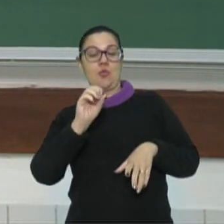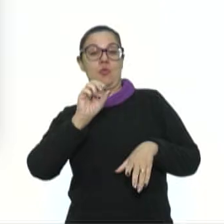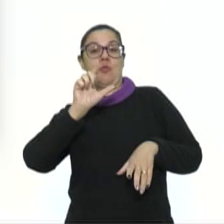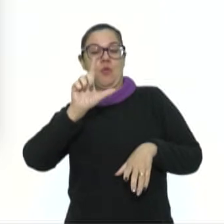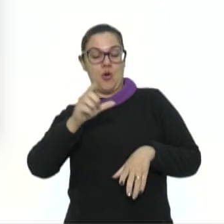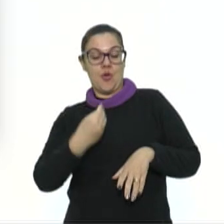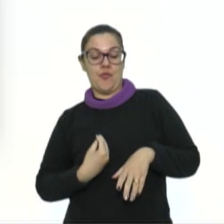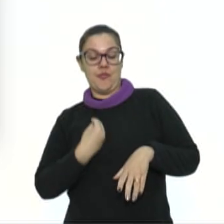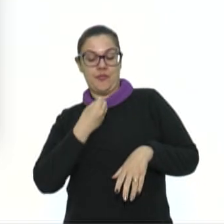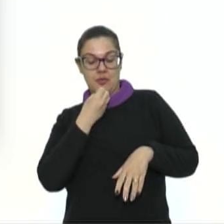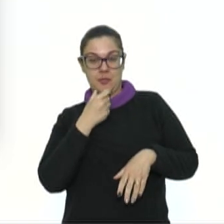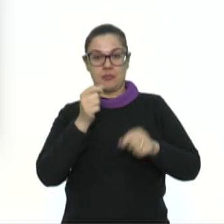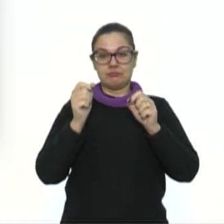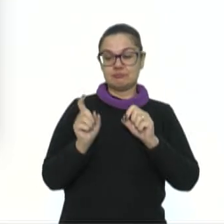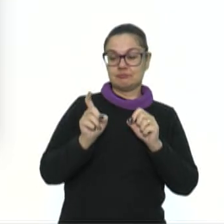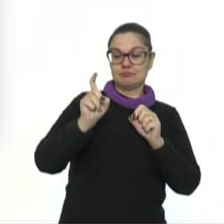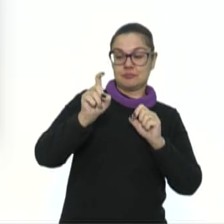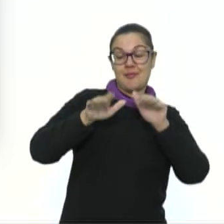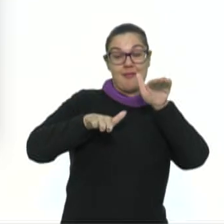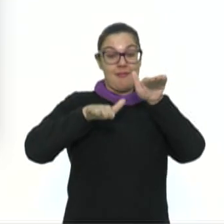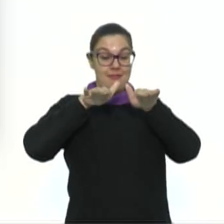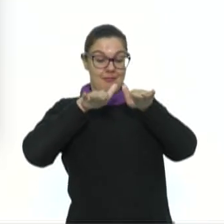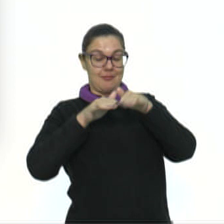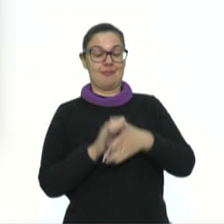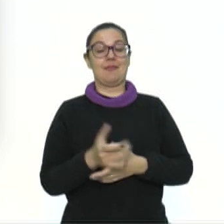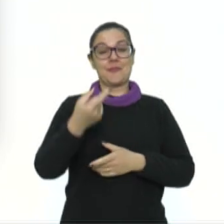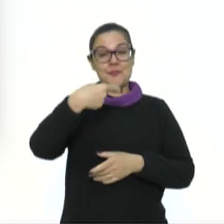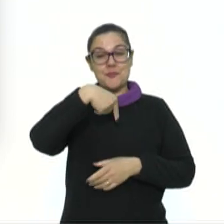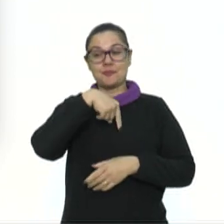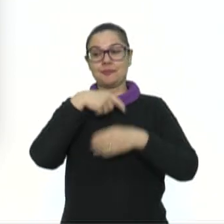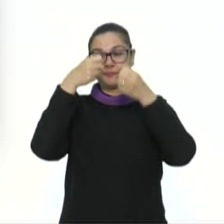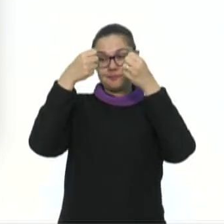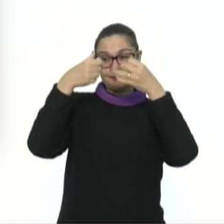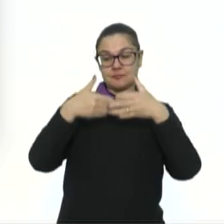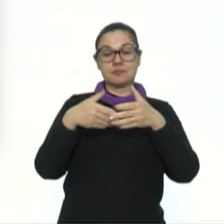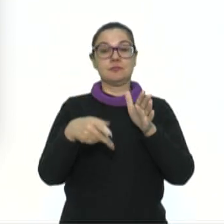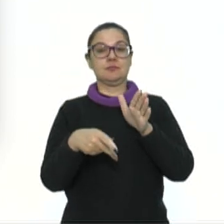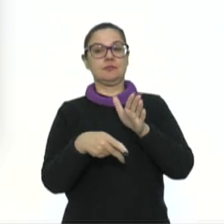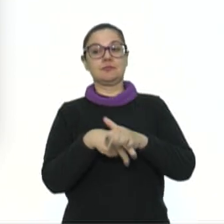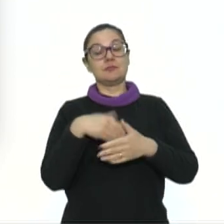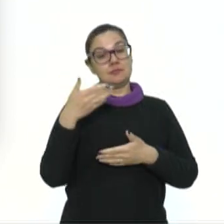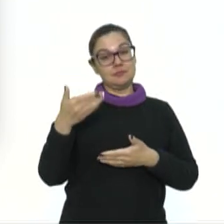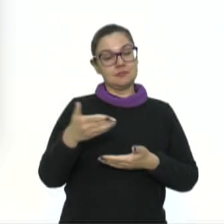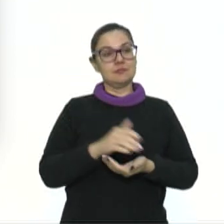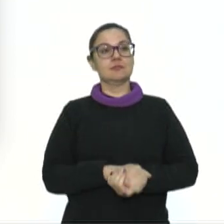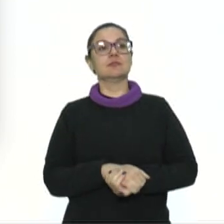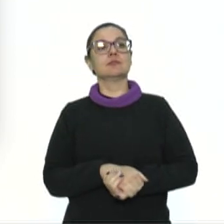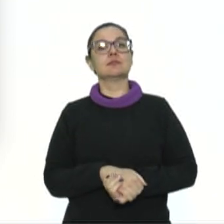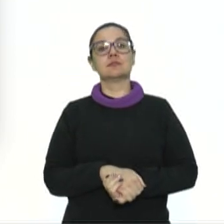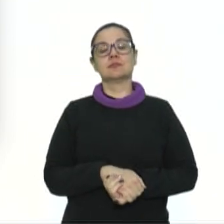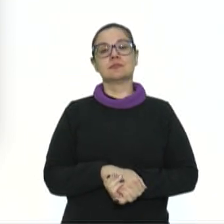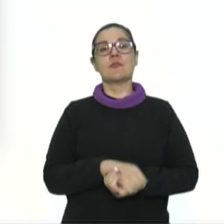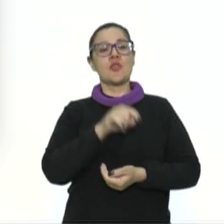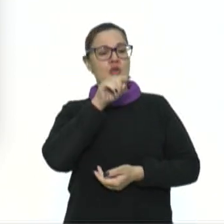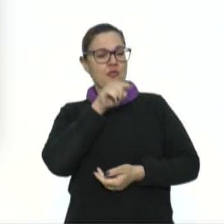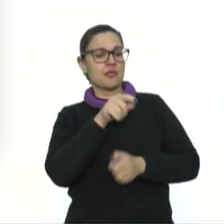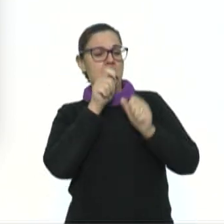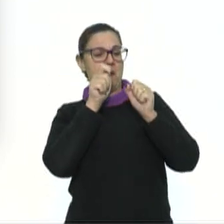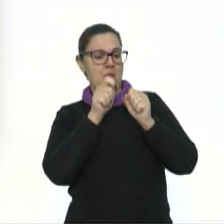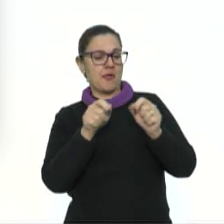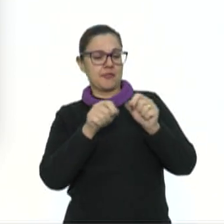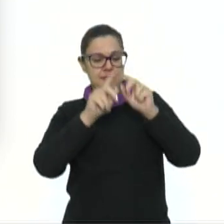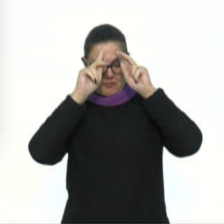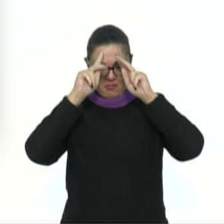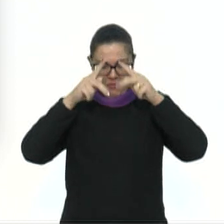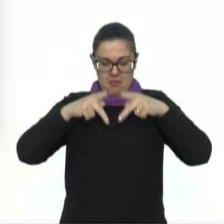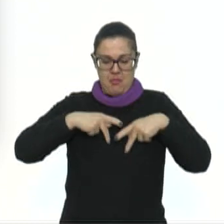Bem ali, na seção Equilíbrio, que a gente está falando sobre vitimismo. Ó, título ali, você pode estar se fazendo